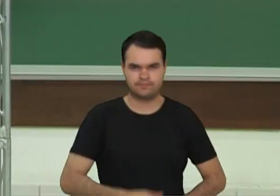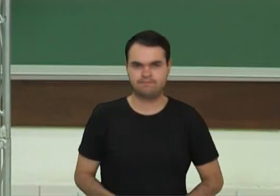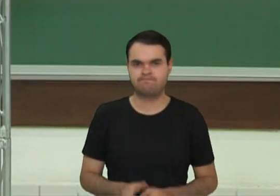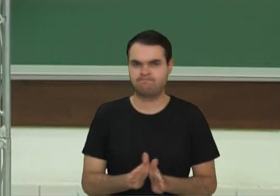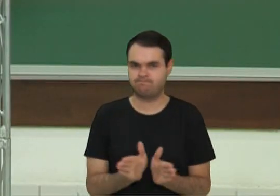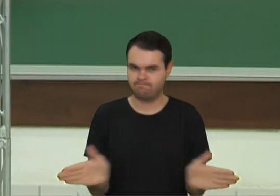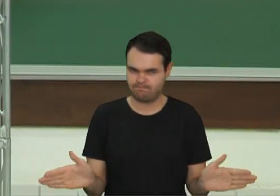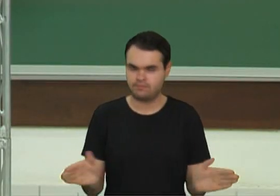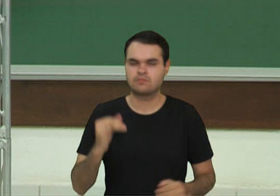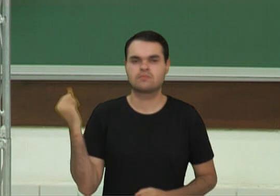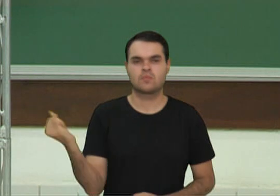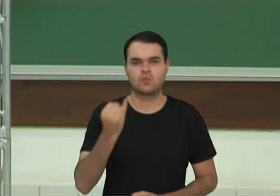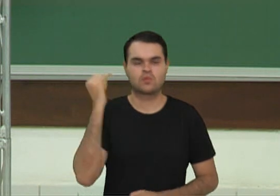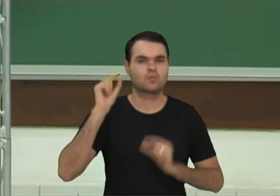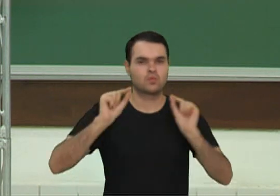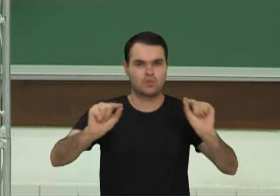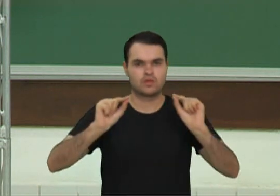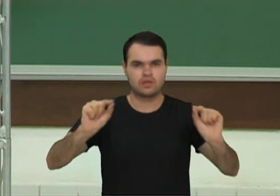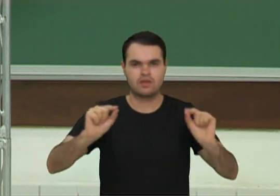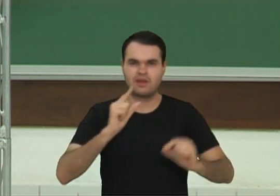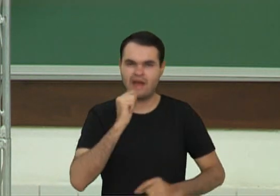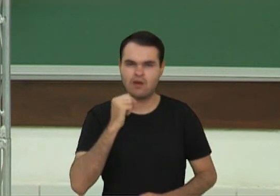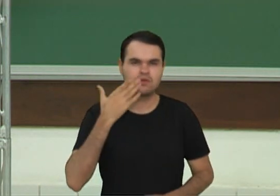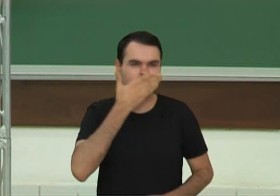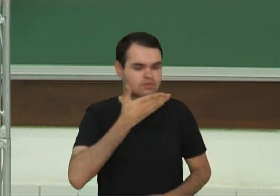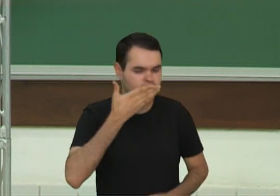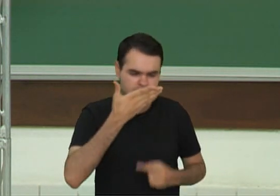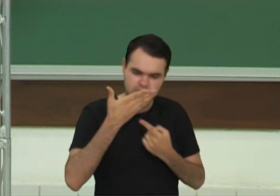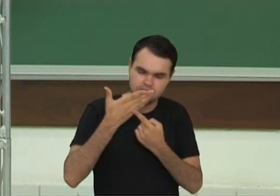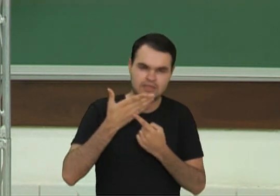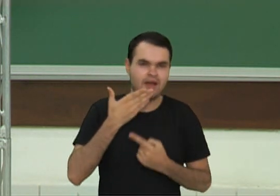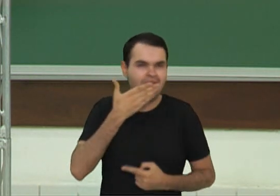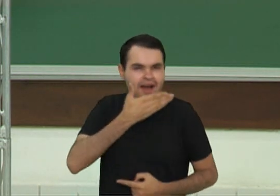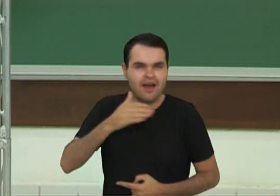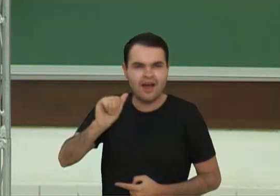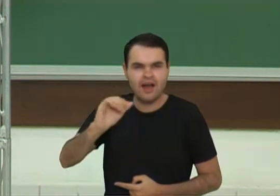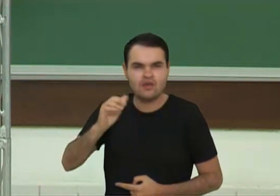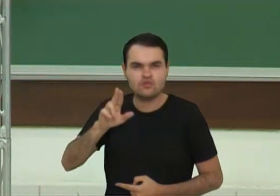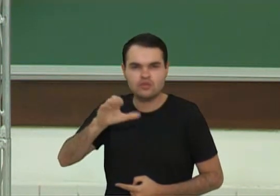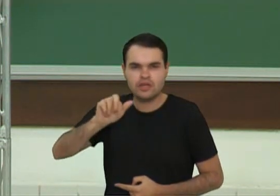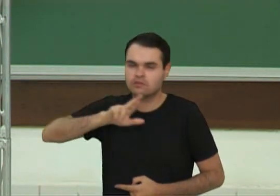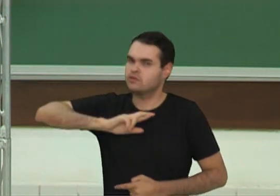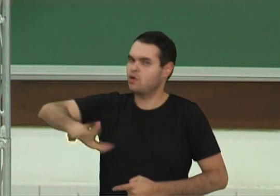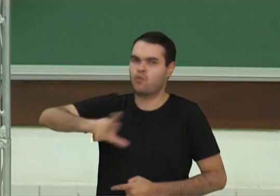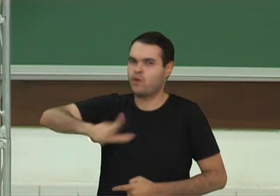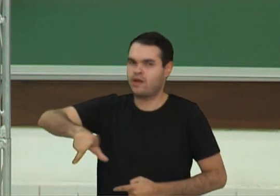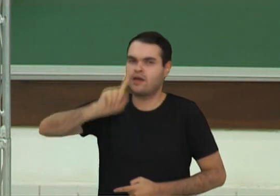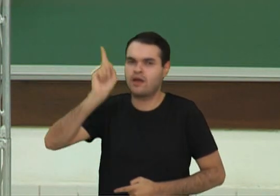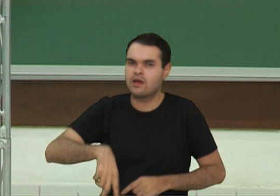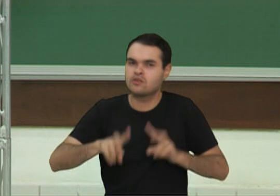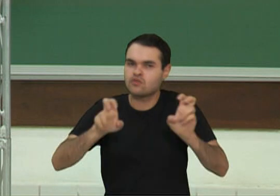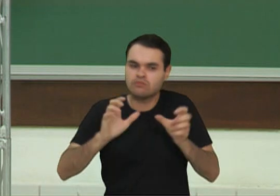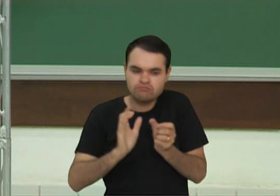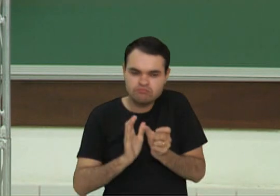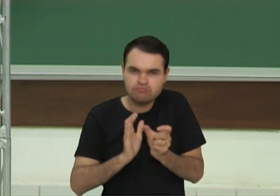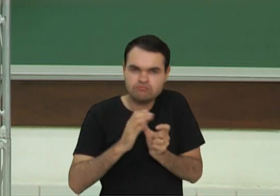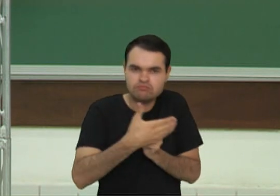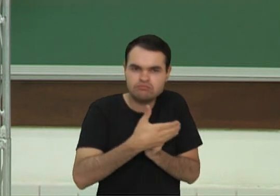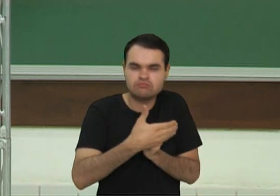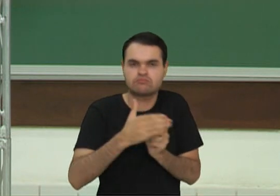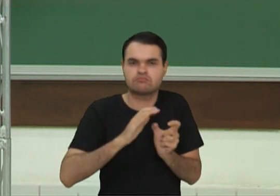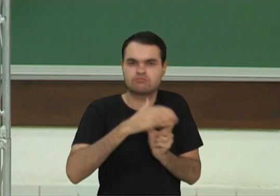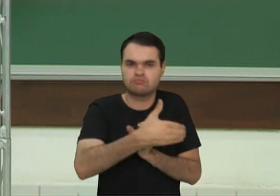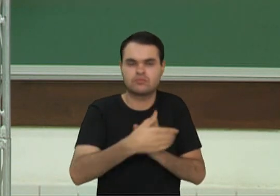Mas é importante destacar que água doce não leva adição de açúcar. Ela é apenas uma terminologia associada